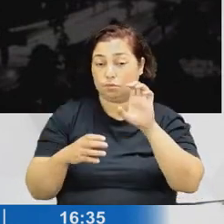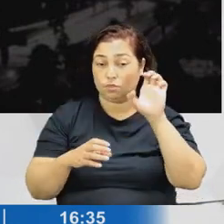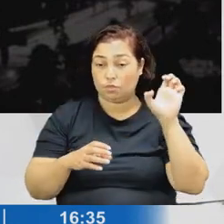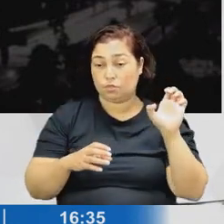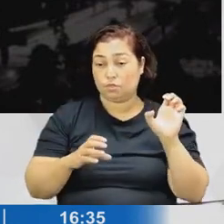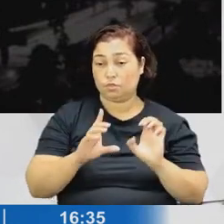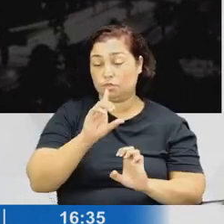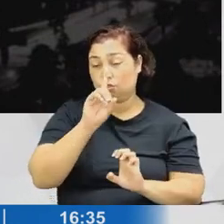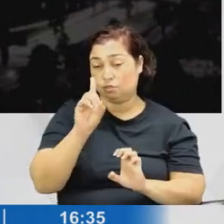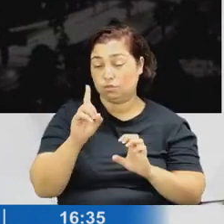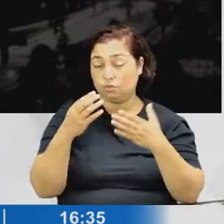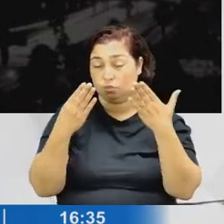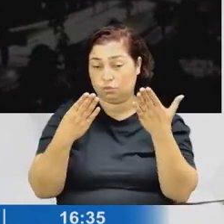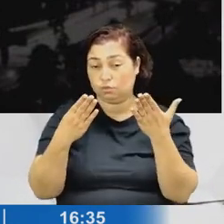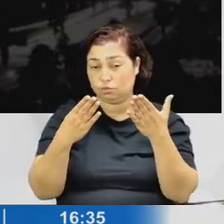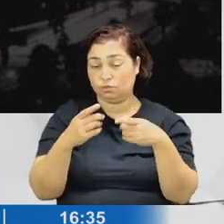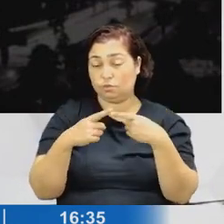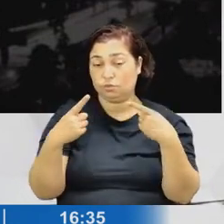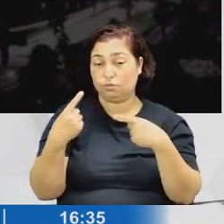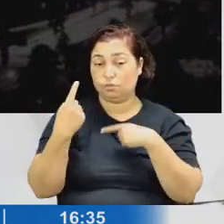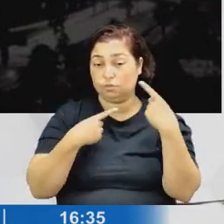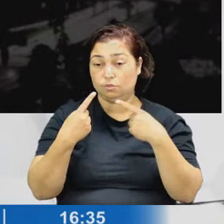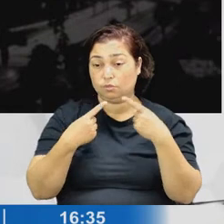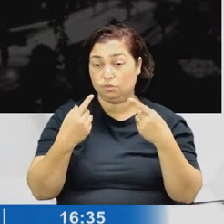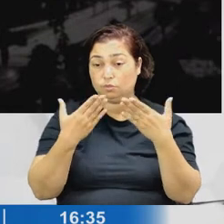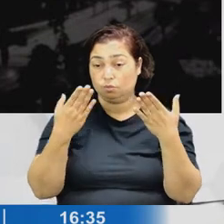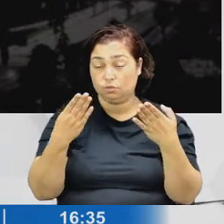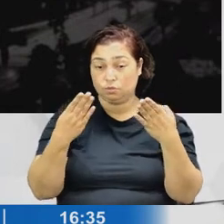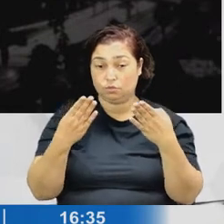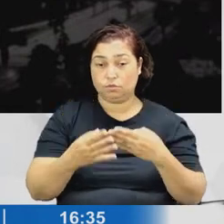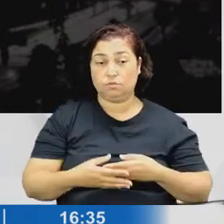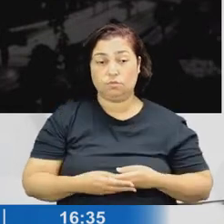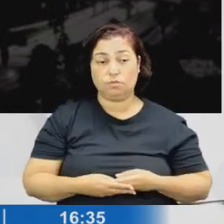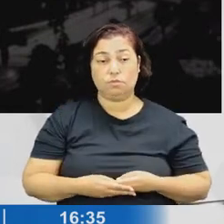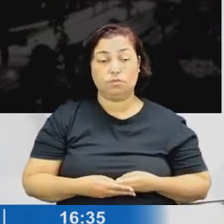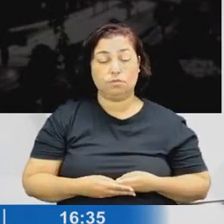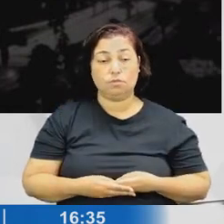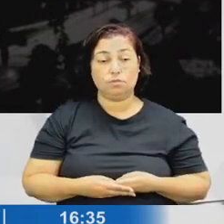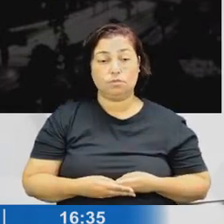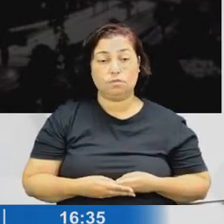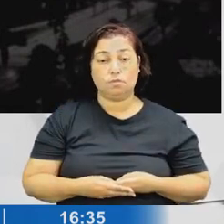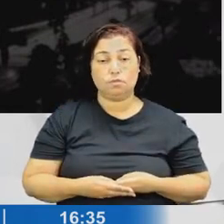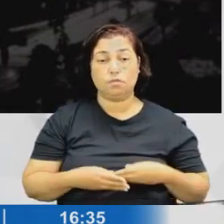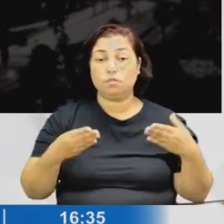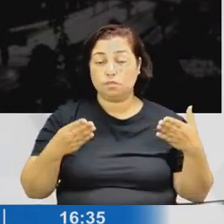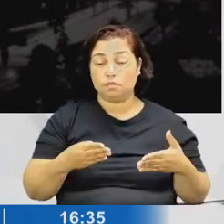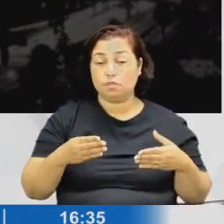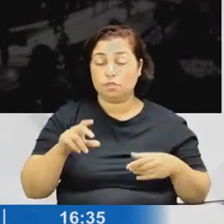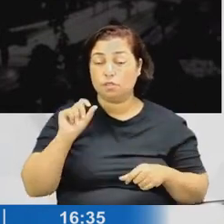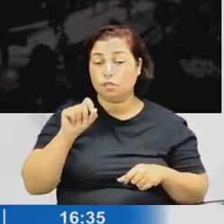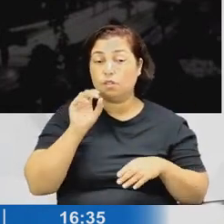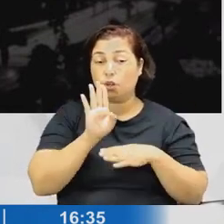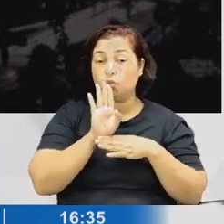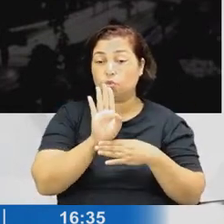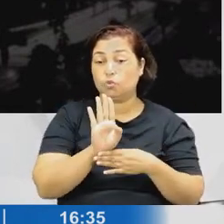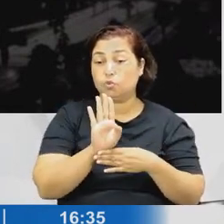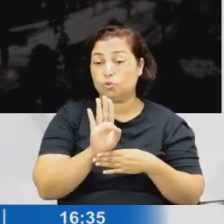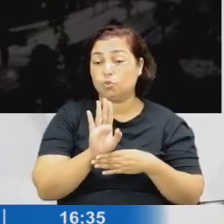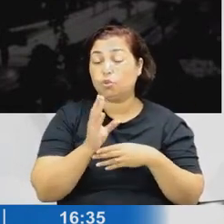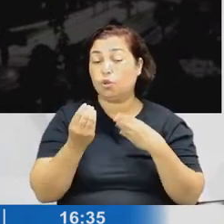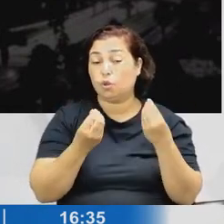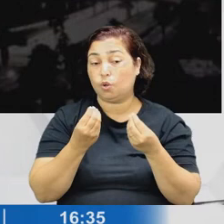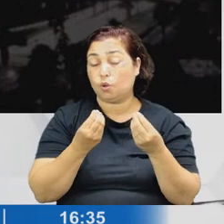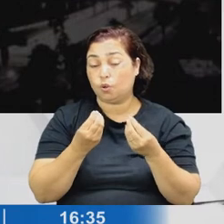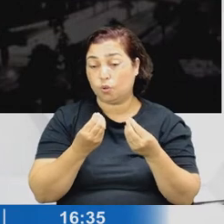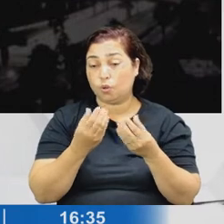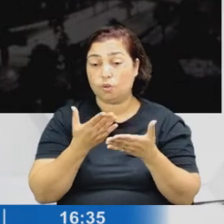massa portanto Tecnicamente mais populistas missionários e zeladores já é uma divisão para ajudar quem é o meu parlamentar como que a gente